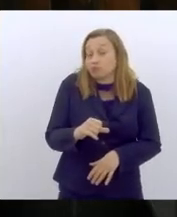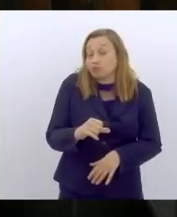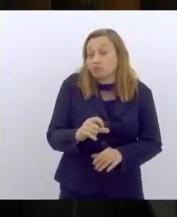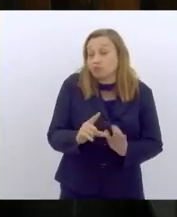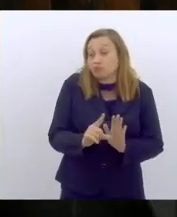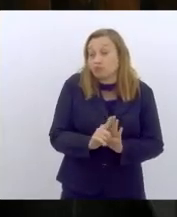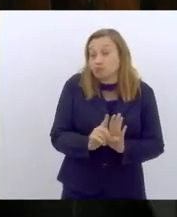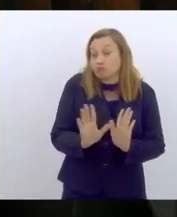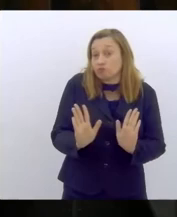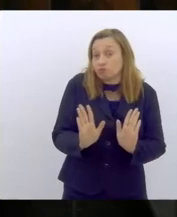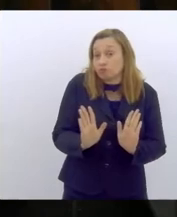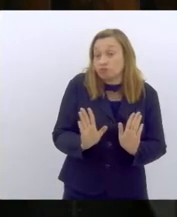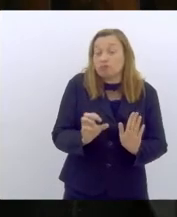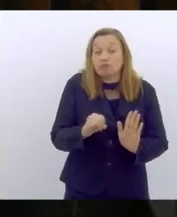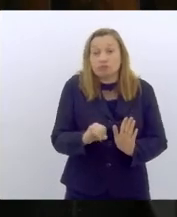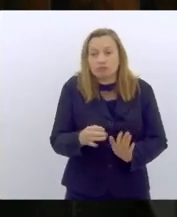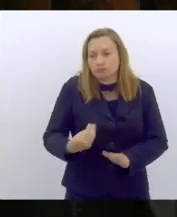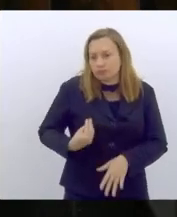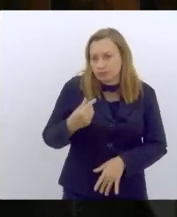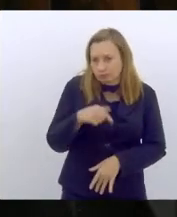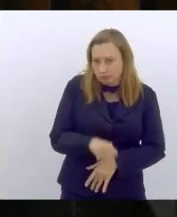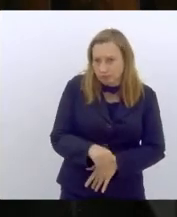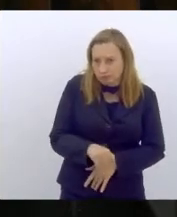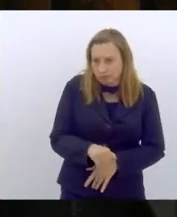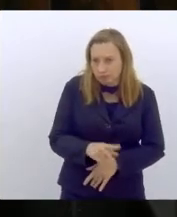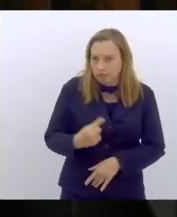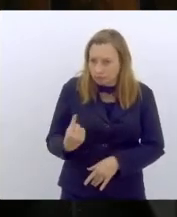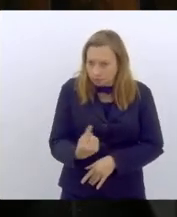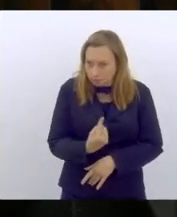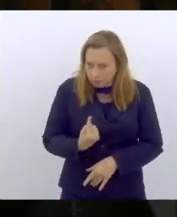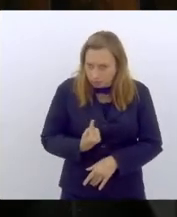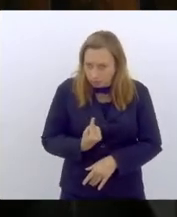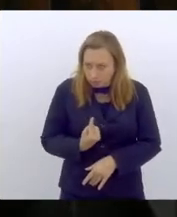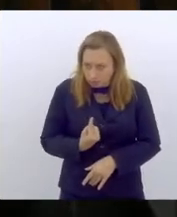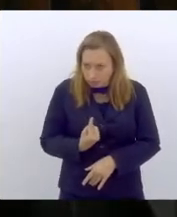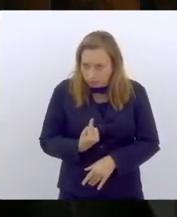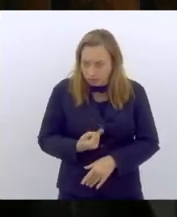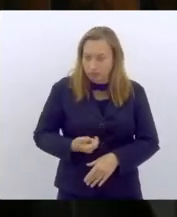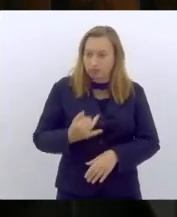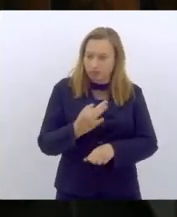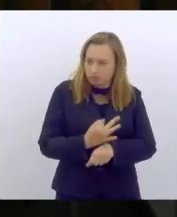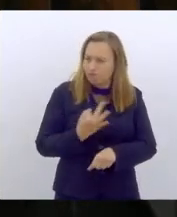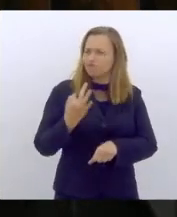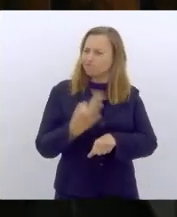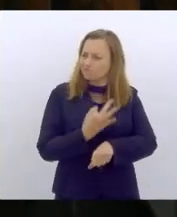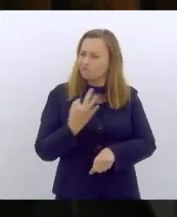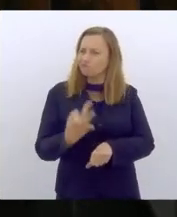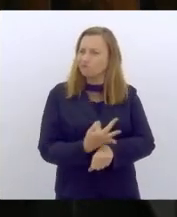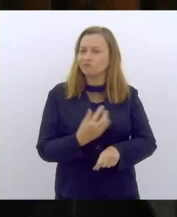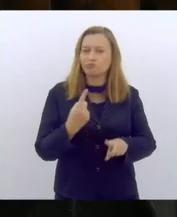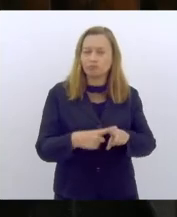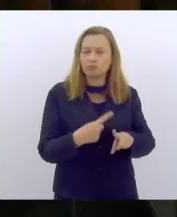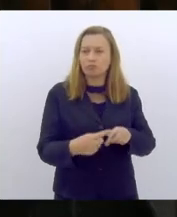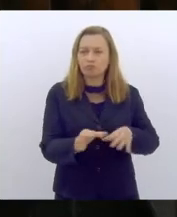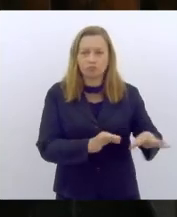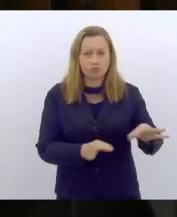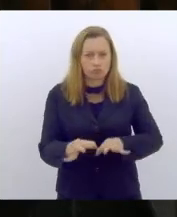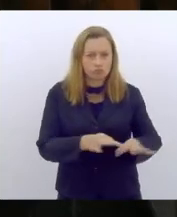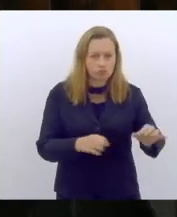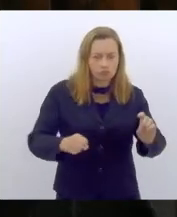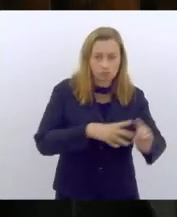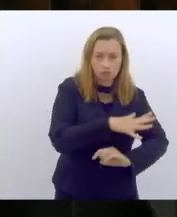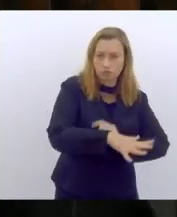se tivermos aqui estaremos na resistência porque organização